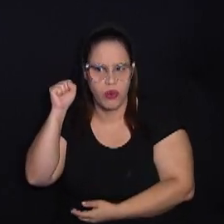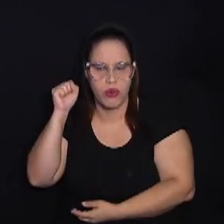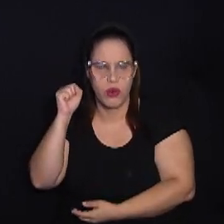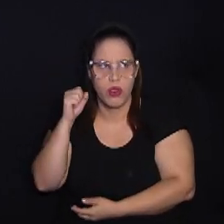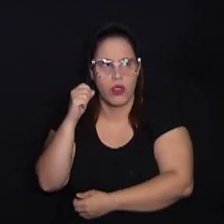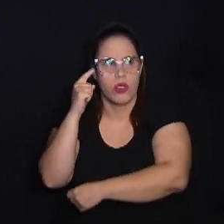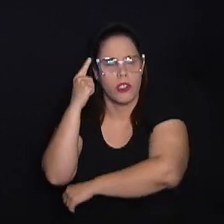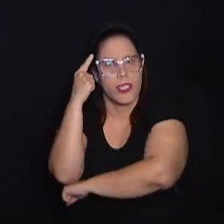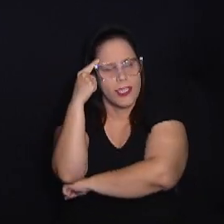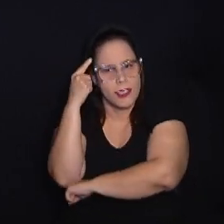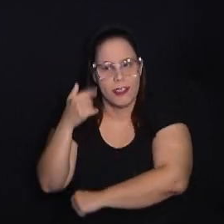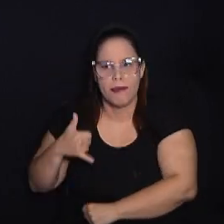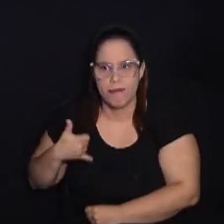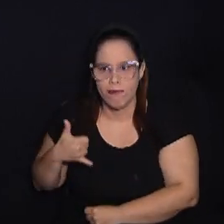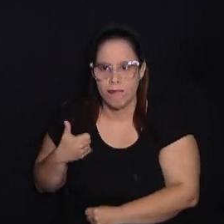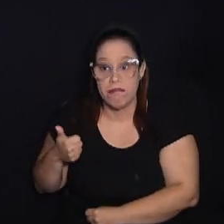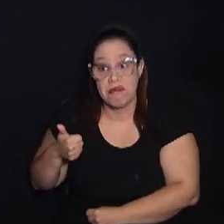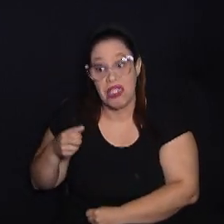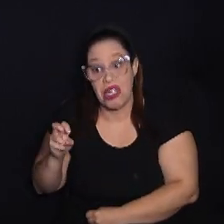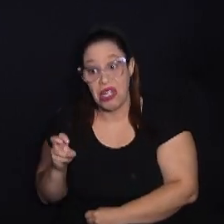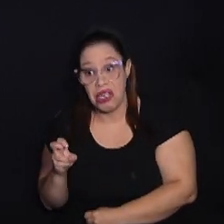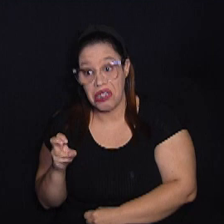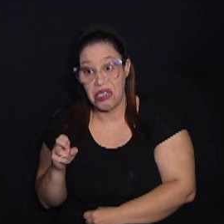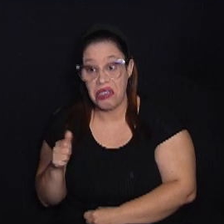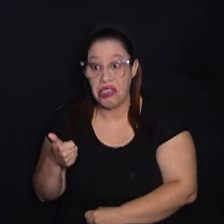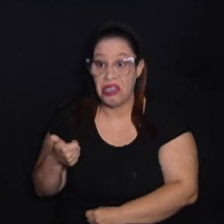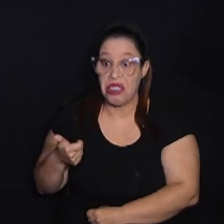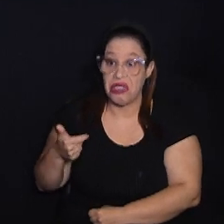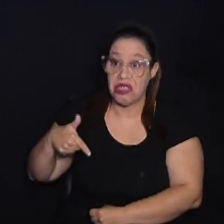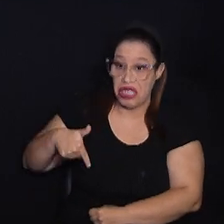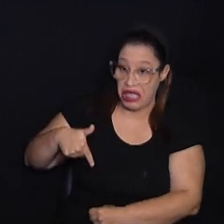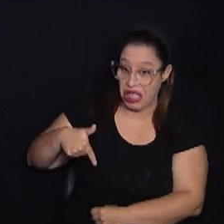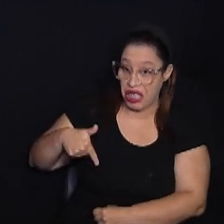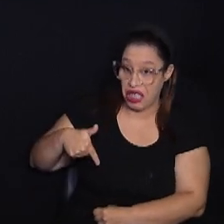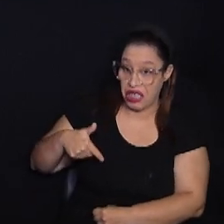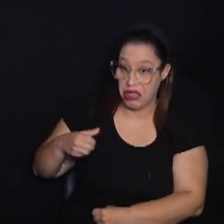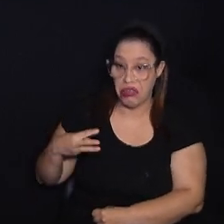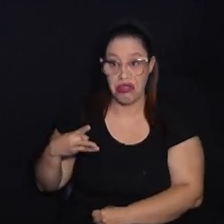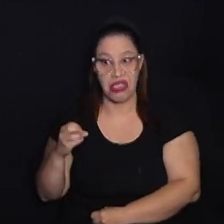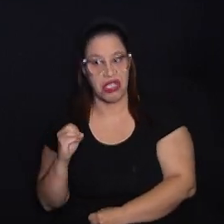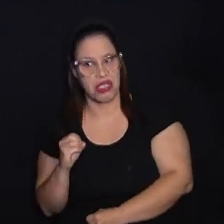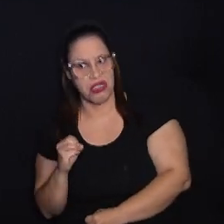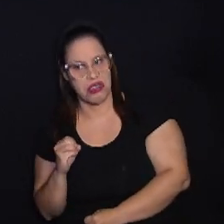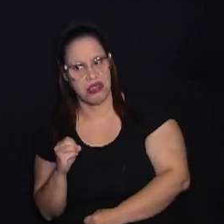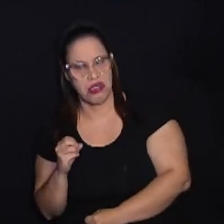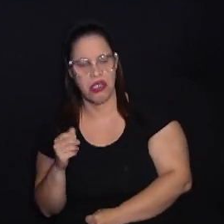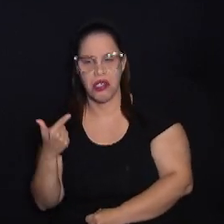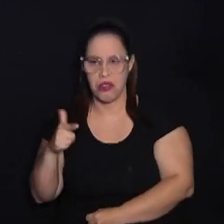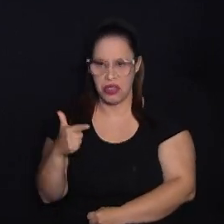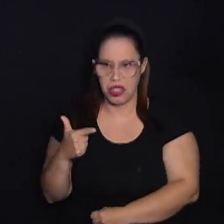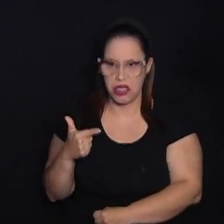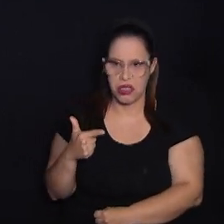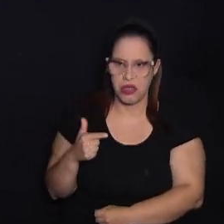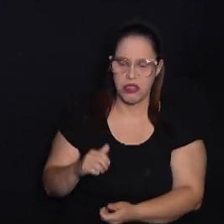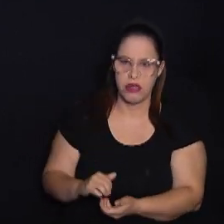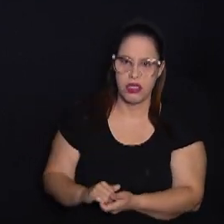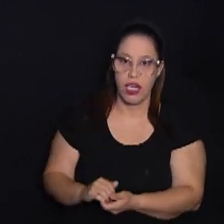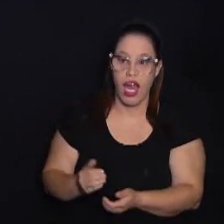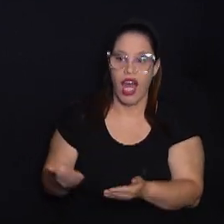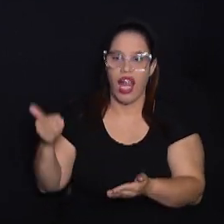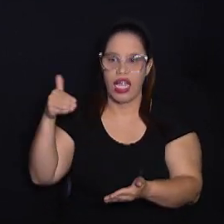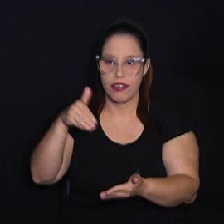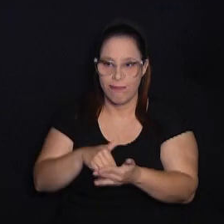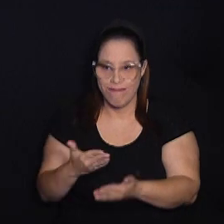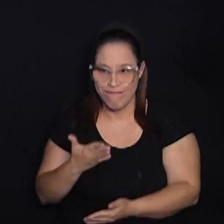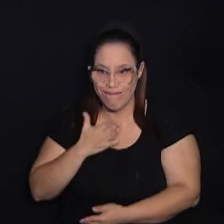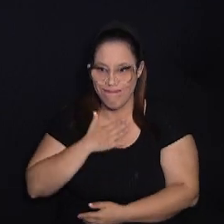as idades. 15, 17, 30, 22, até chegar